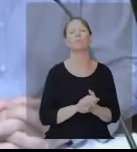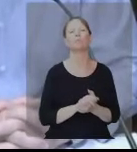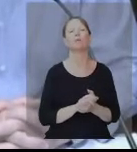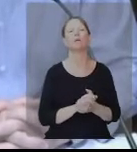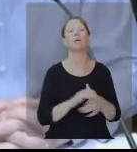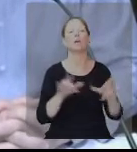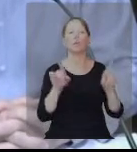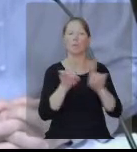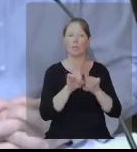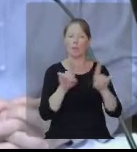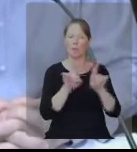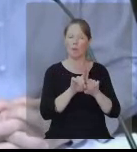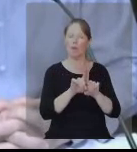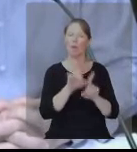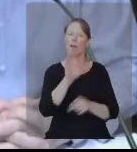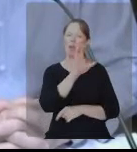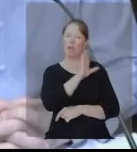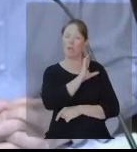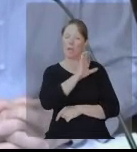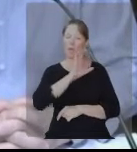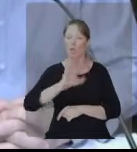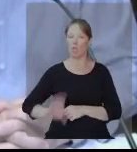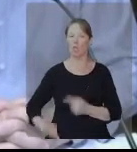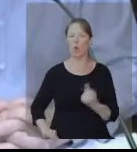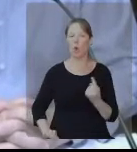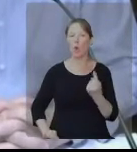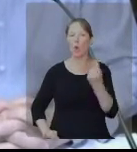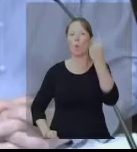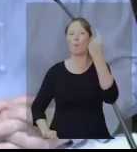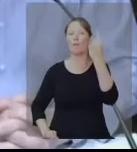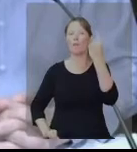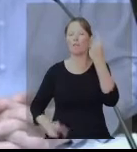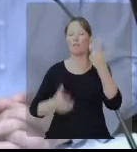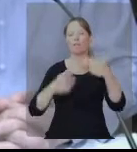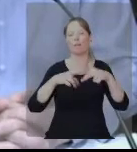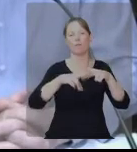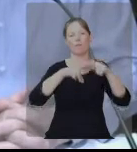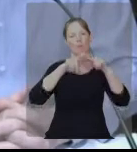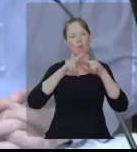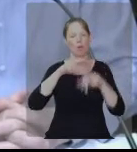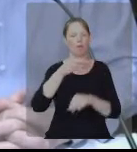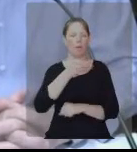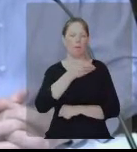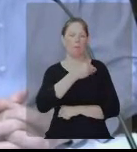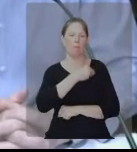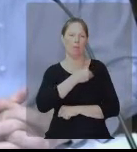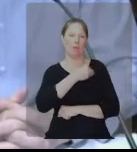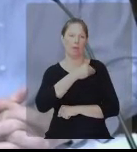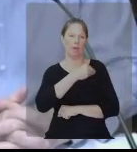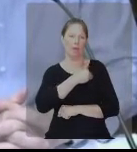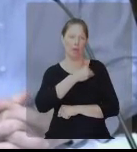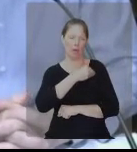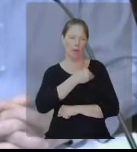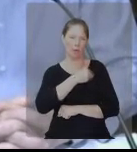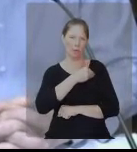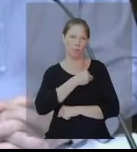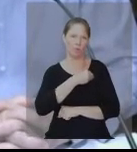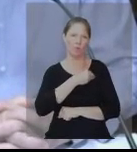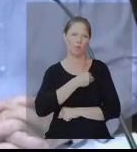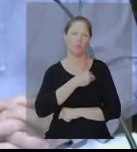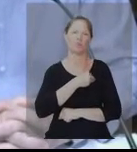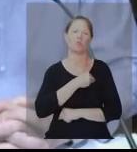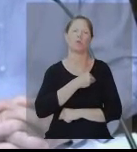Depois também Cristo padeceu uma única vez pelos pecados, o justo